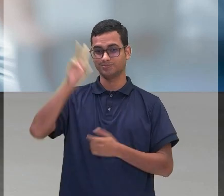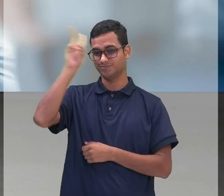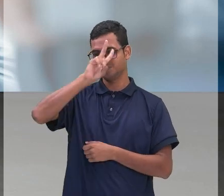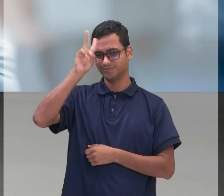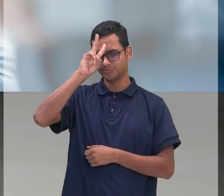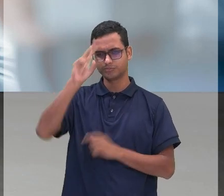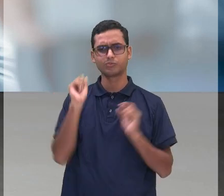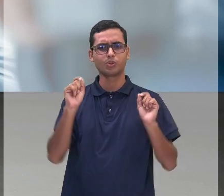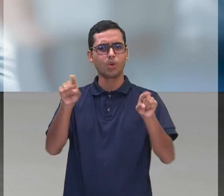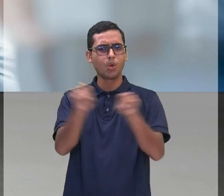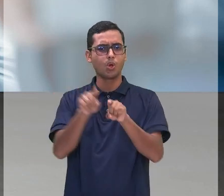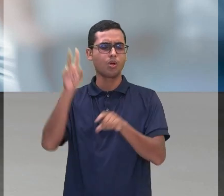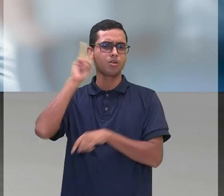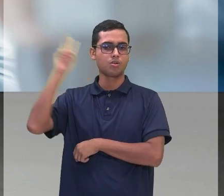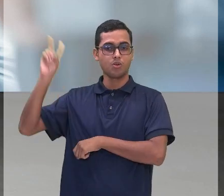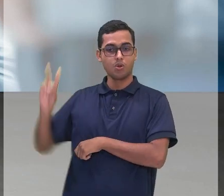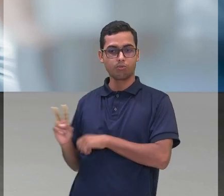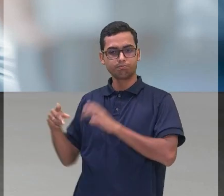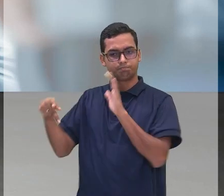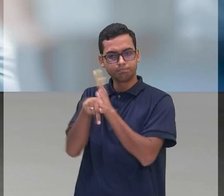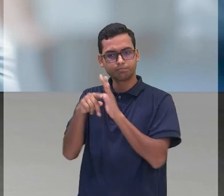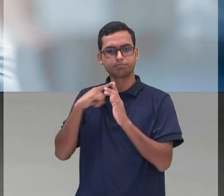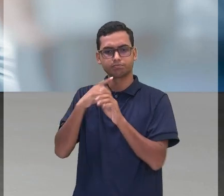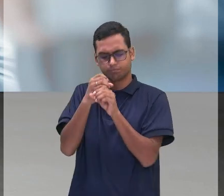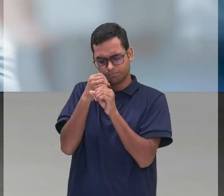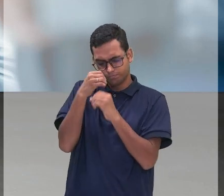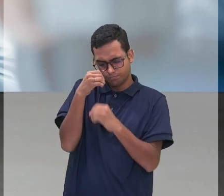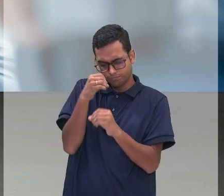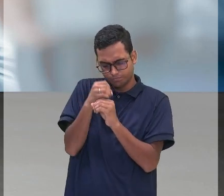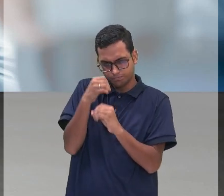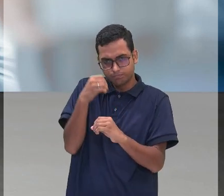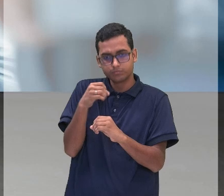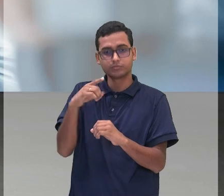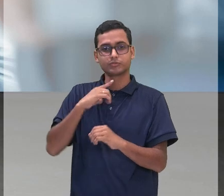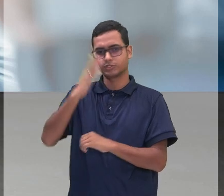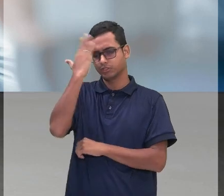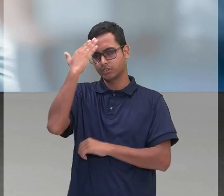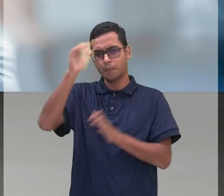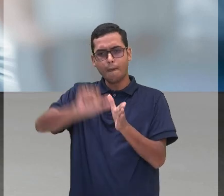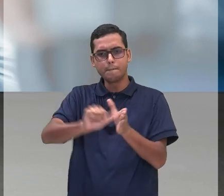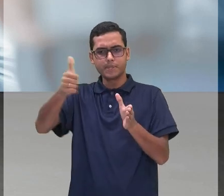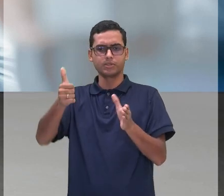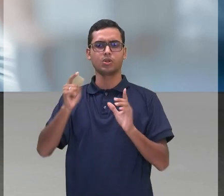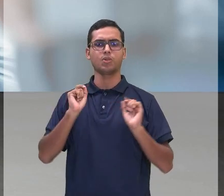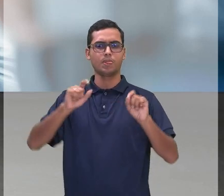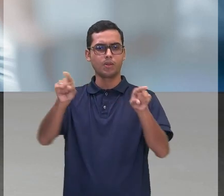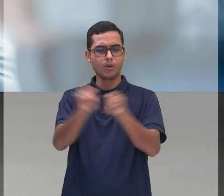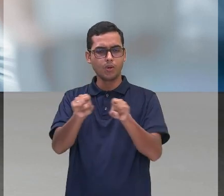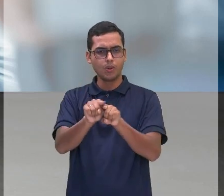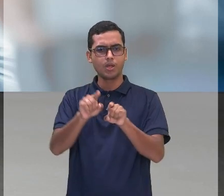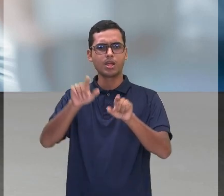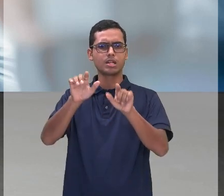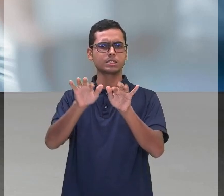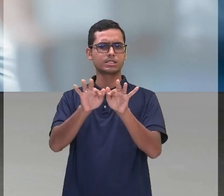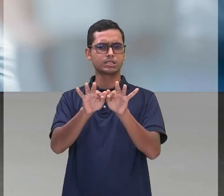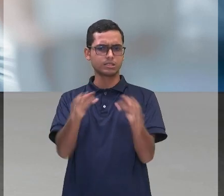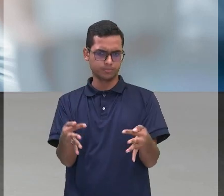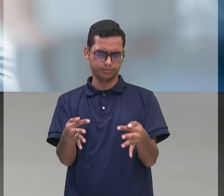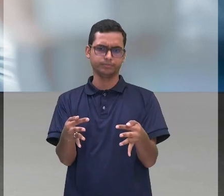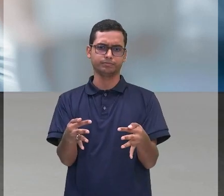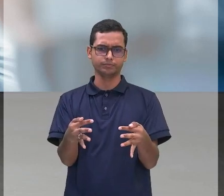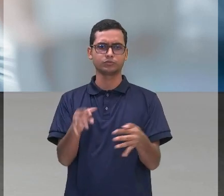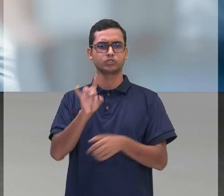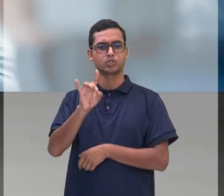pouco ali sobre a história do microscópio, a gente sabe que o primeiro microscópio, ele era simples, somente com